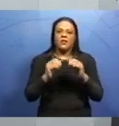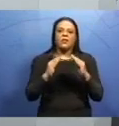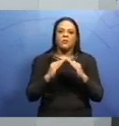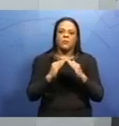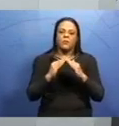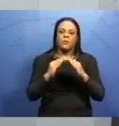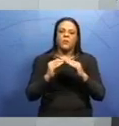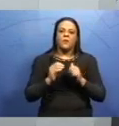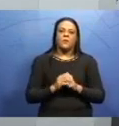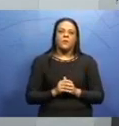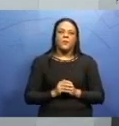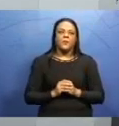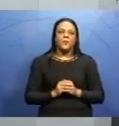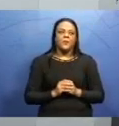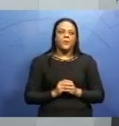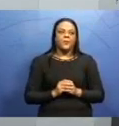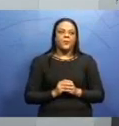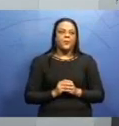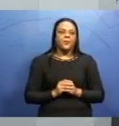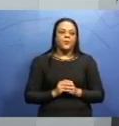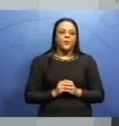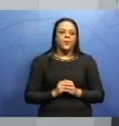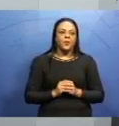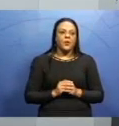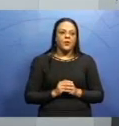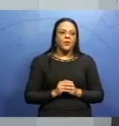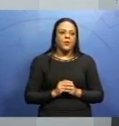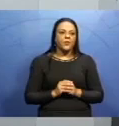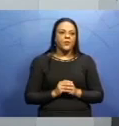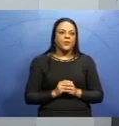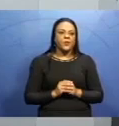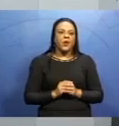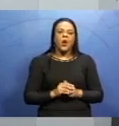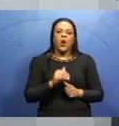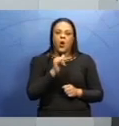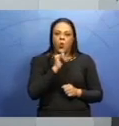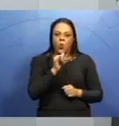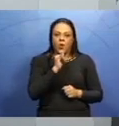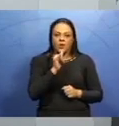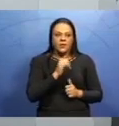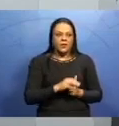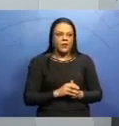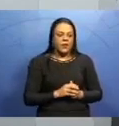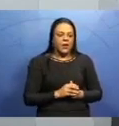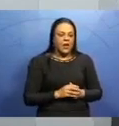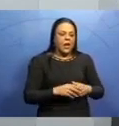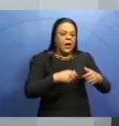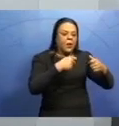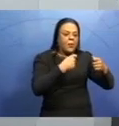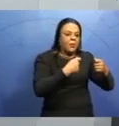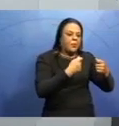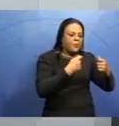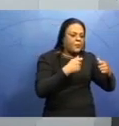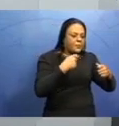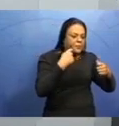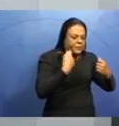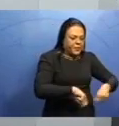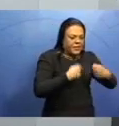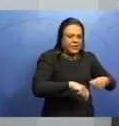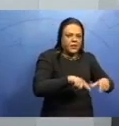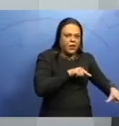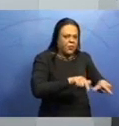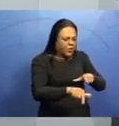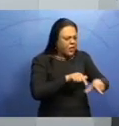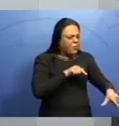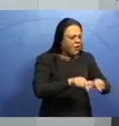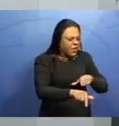aí. Aqui nós trazemos um exemplo. Devemos nos alimentar do suor do nosso trabalho.